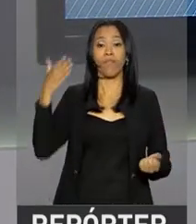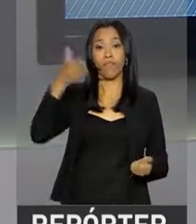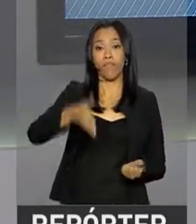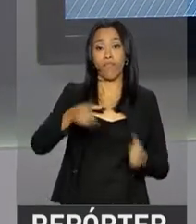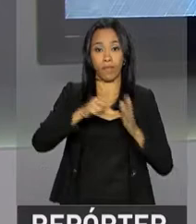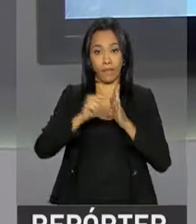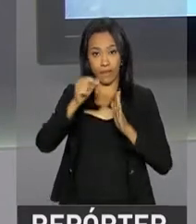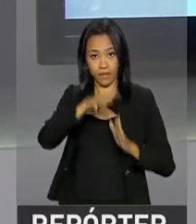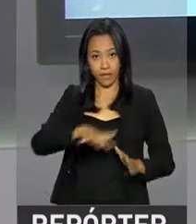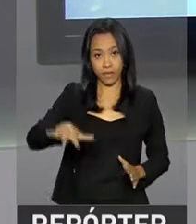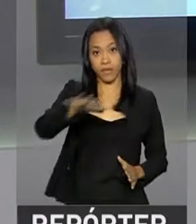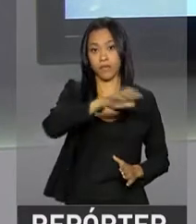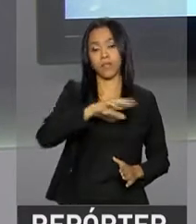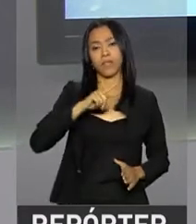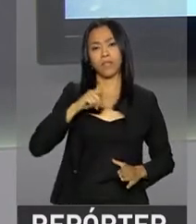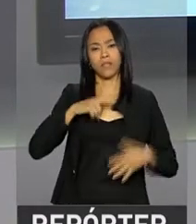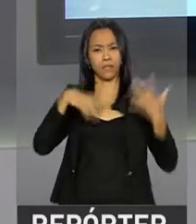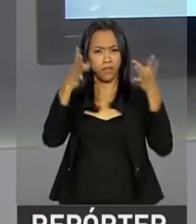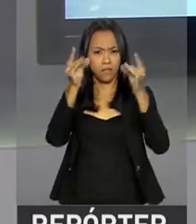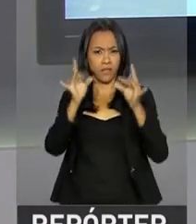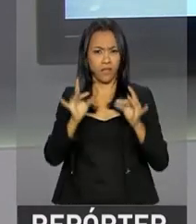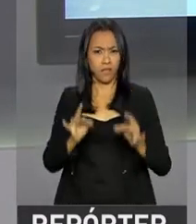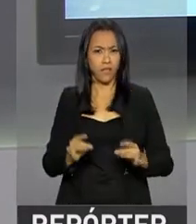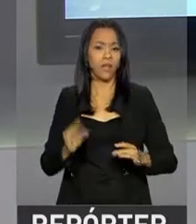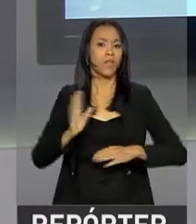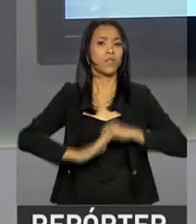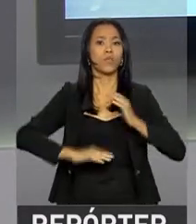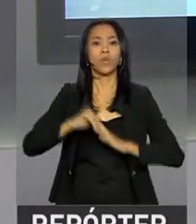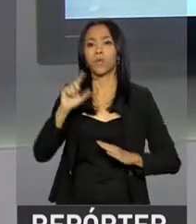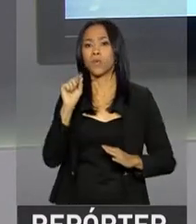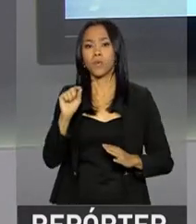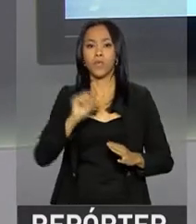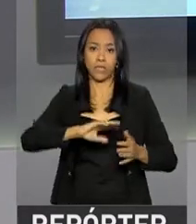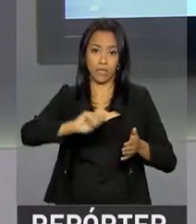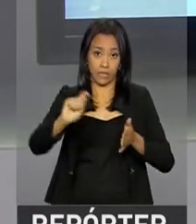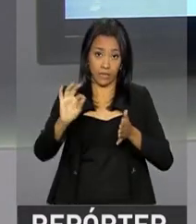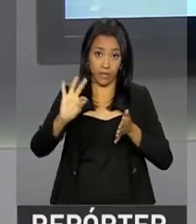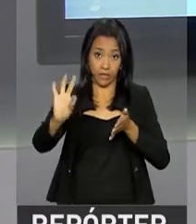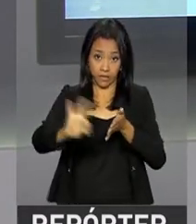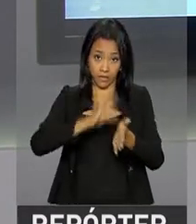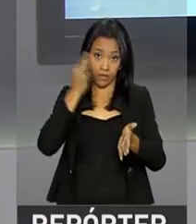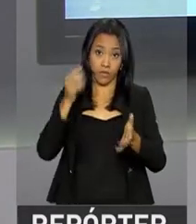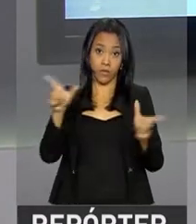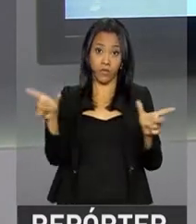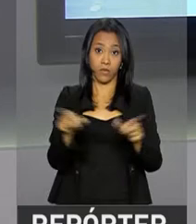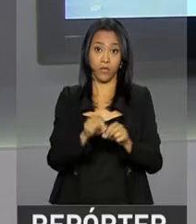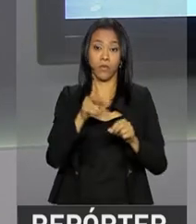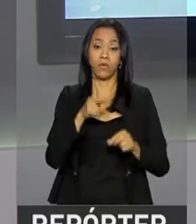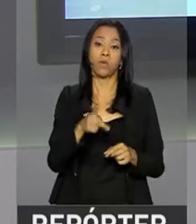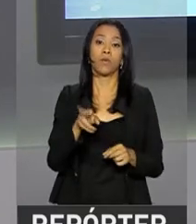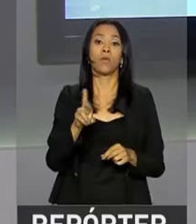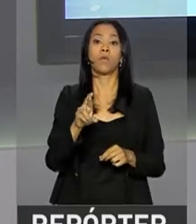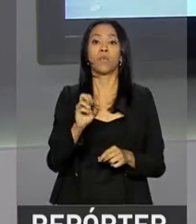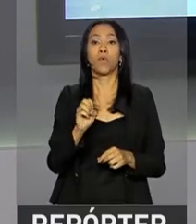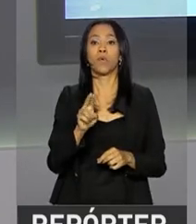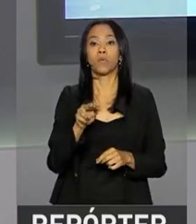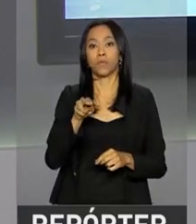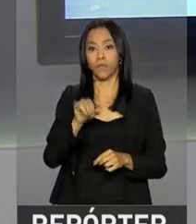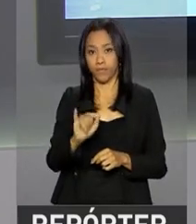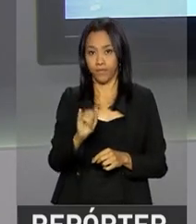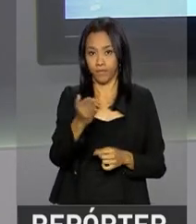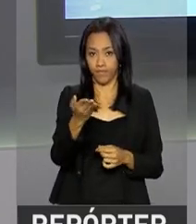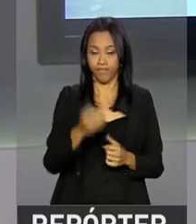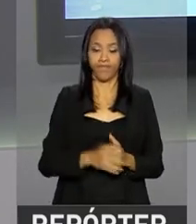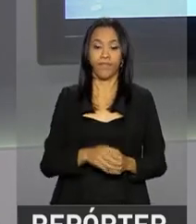repórter luana cara em todos os detalhes sobre as inscrições do programa universidade para todos o prouni o la luna